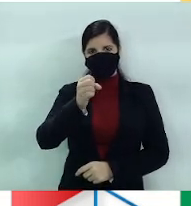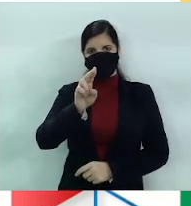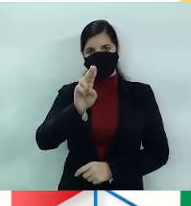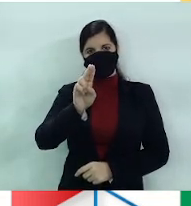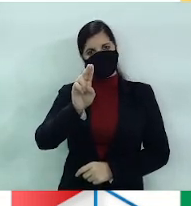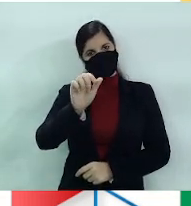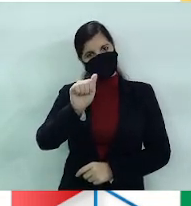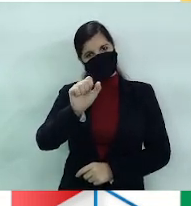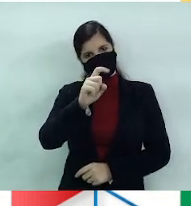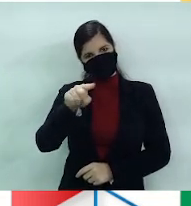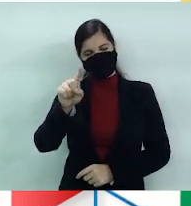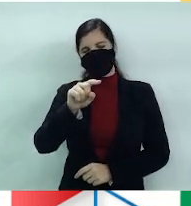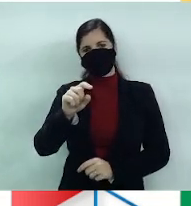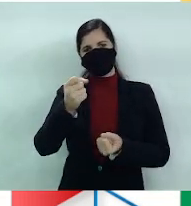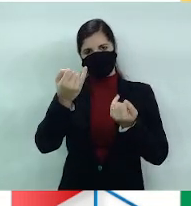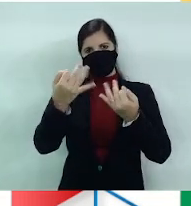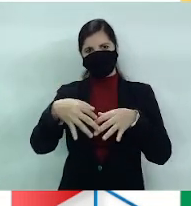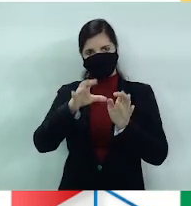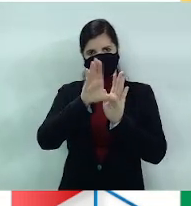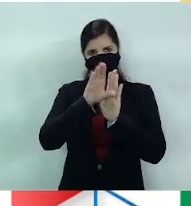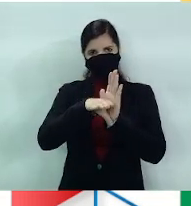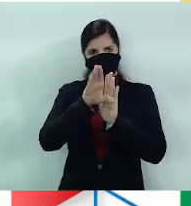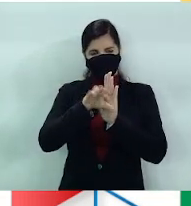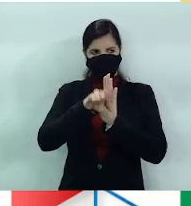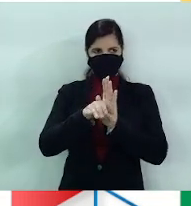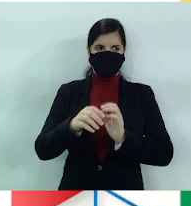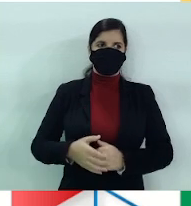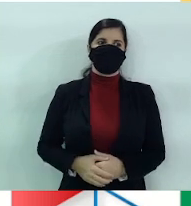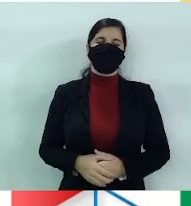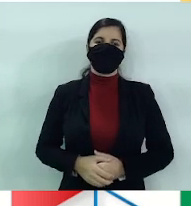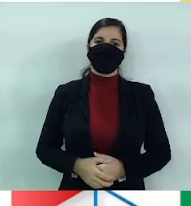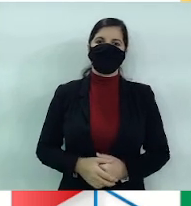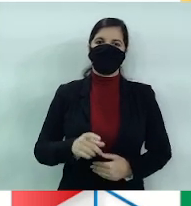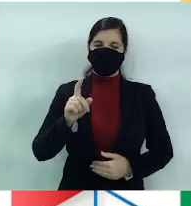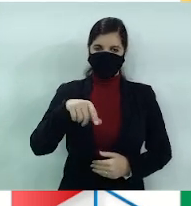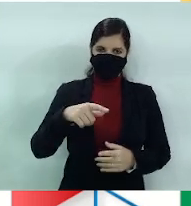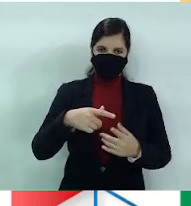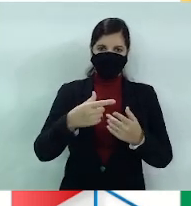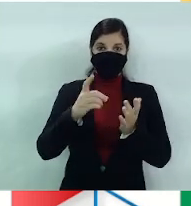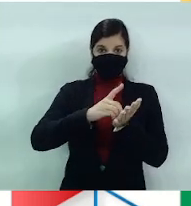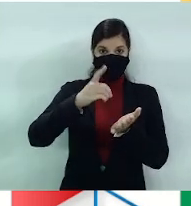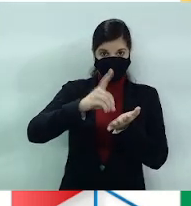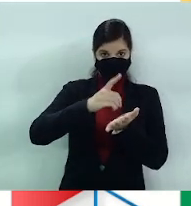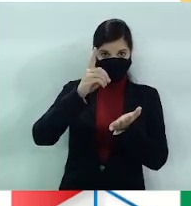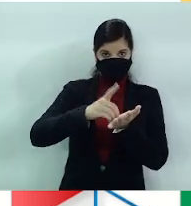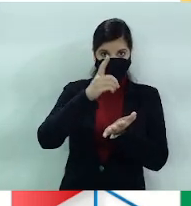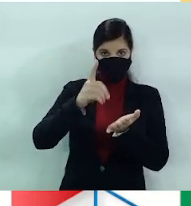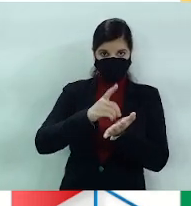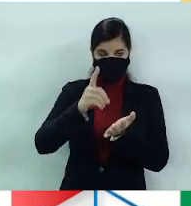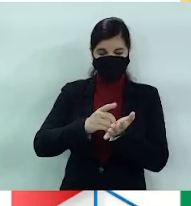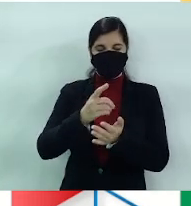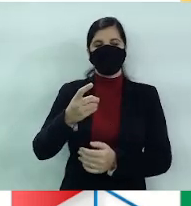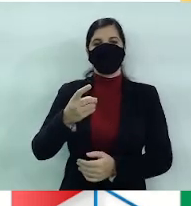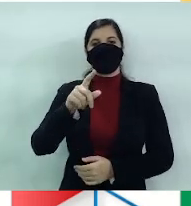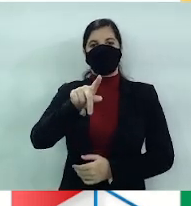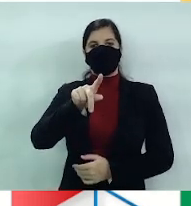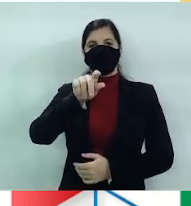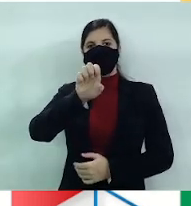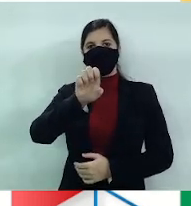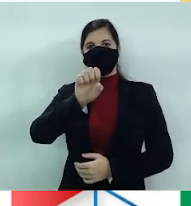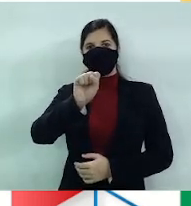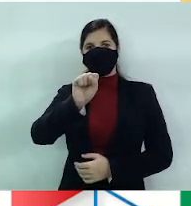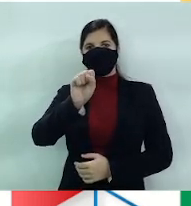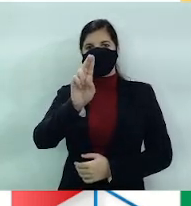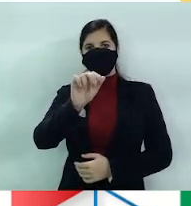tela a definição de persuasão. Então, de acordo com o dicionário, persuasão vem